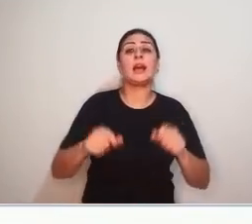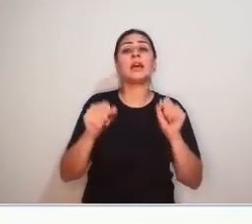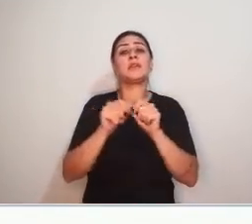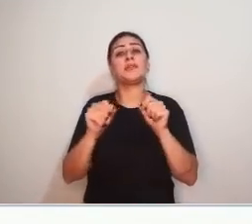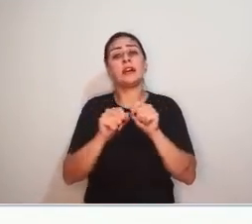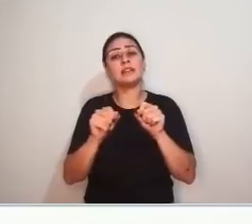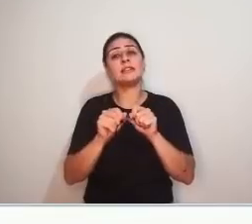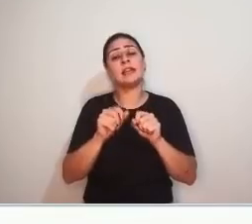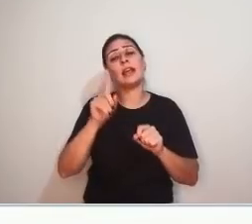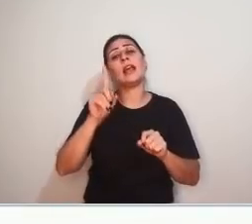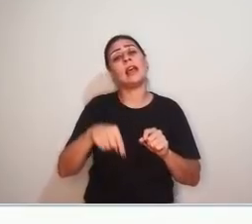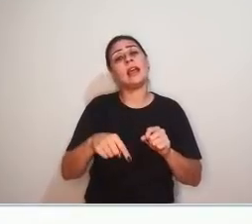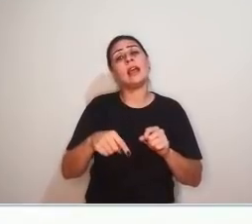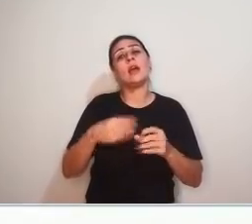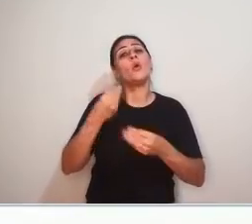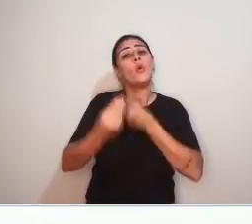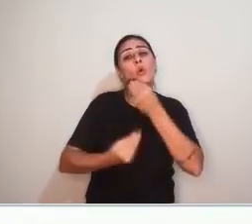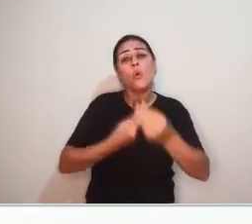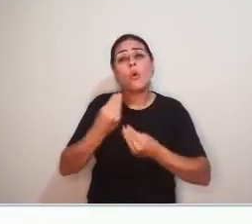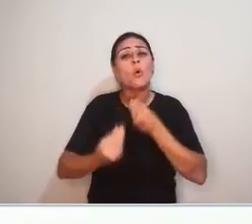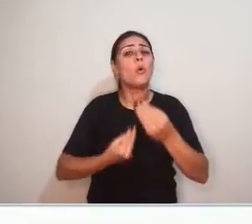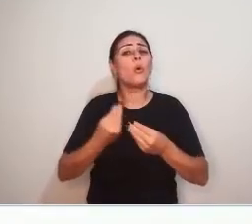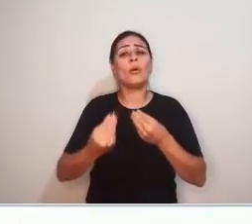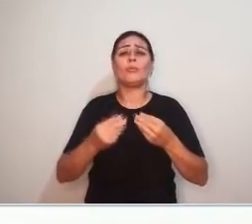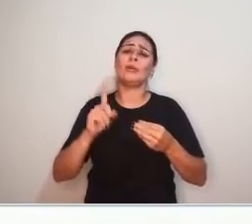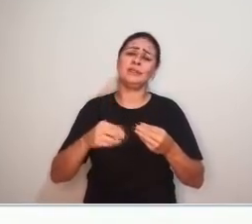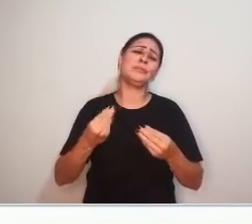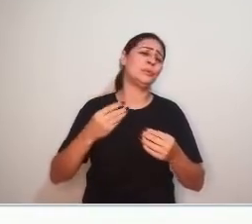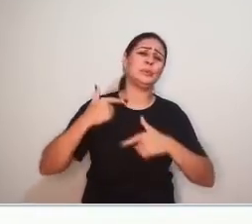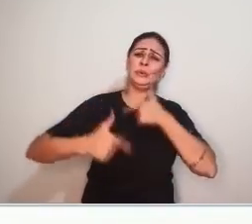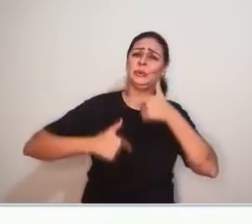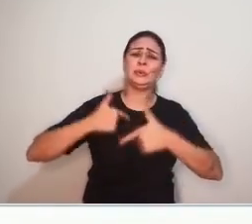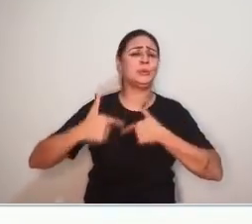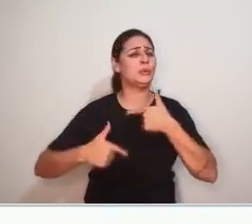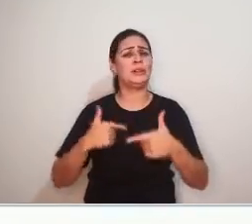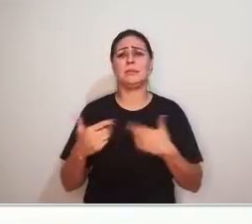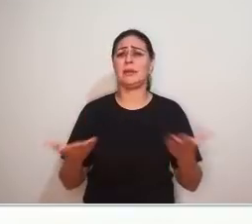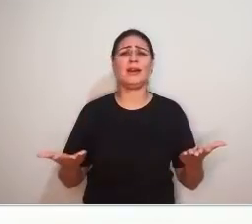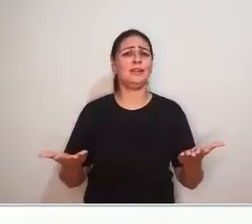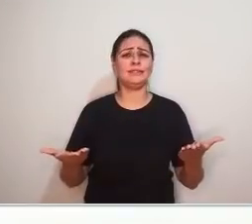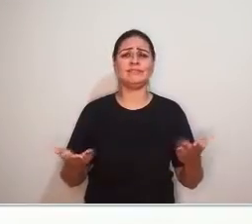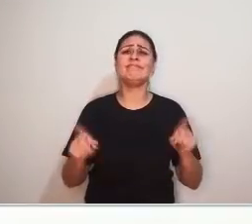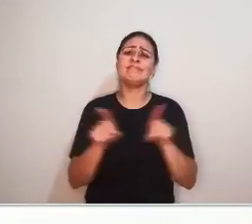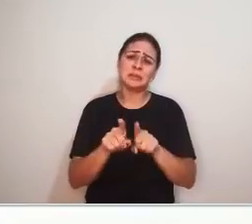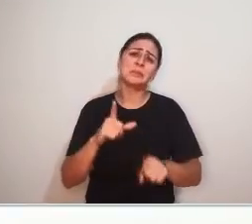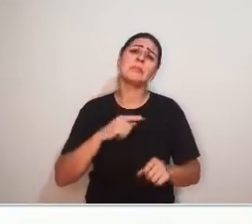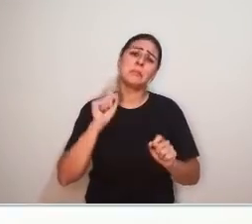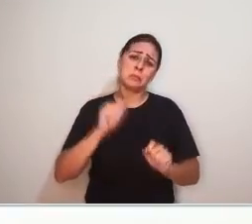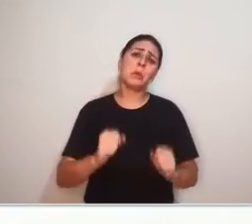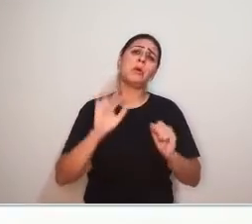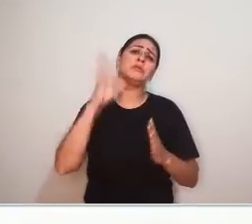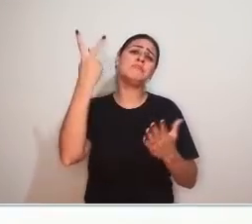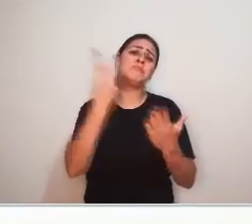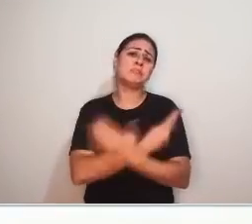Dá para fazer isso através de apontamentos manuais? Dá, mas dá um trabalho. E